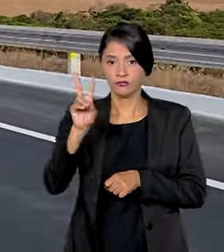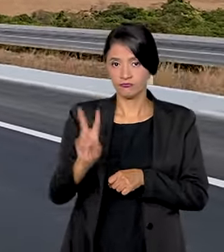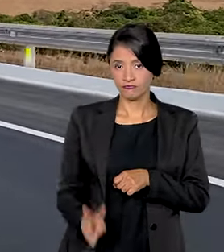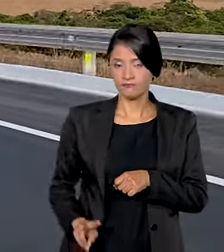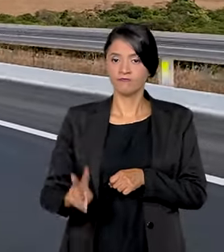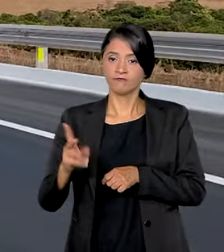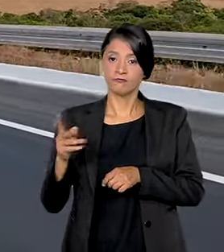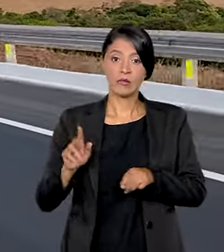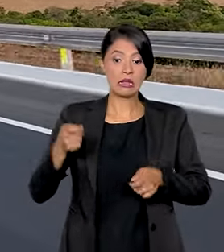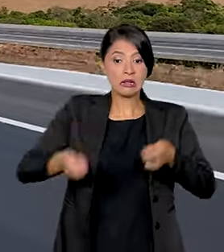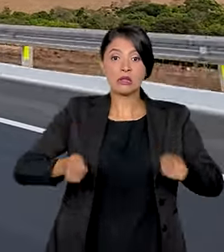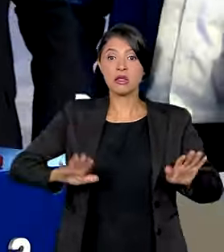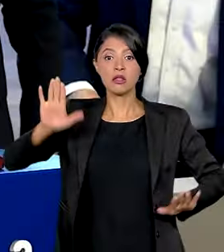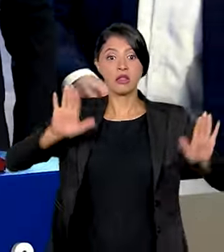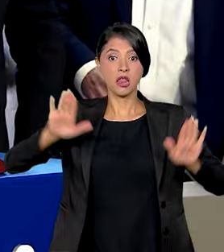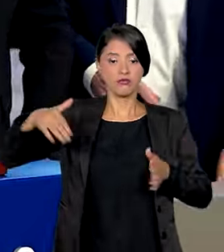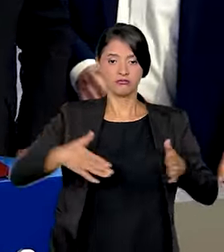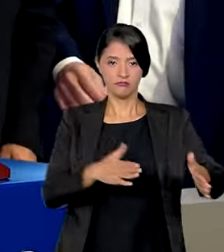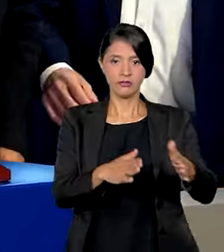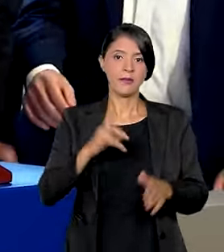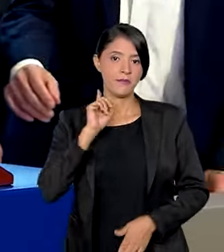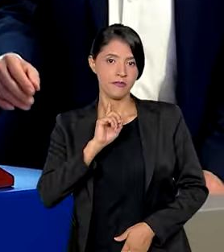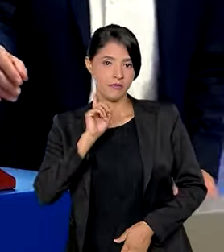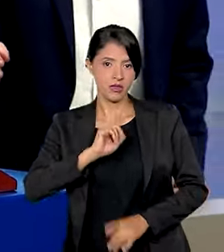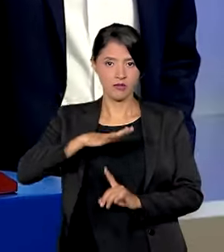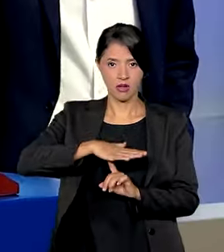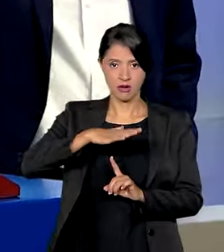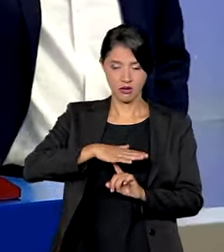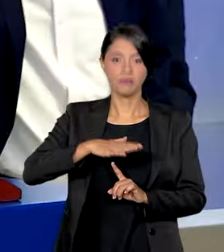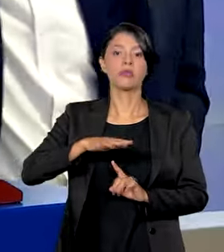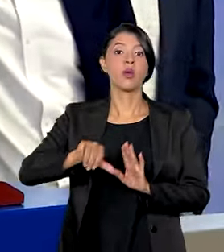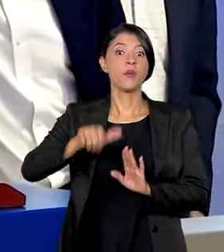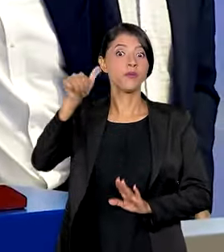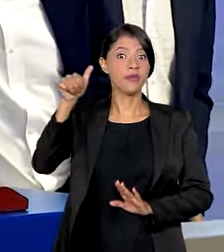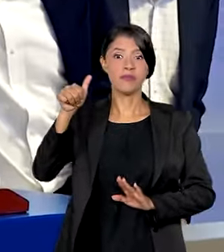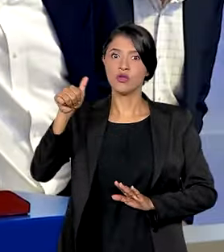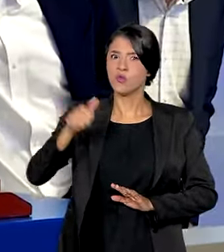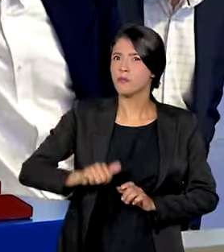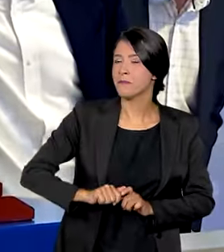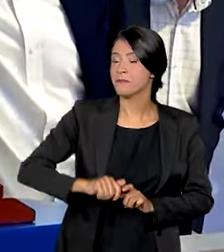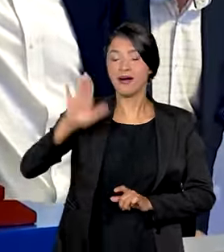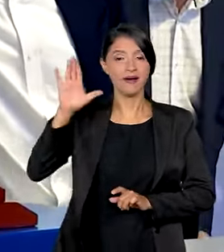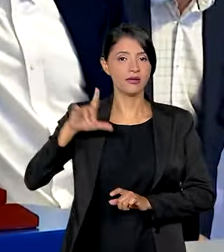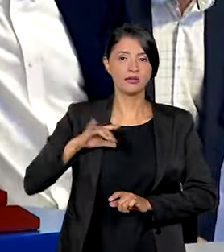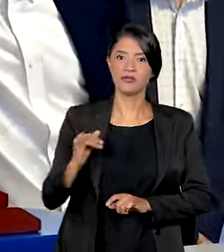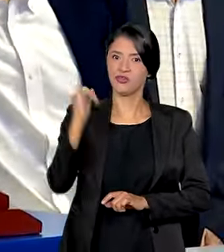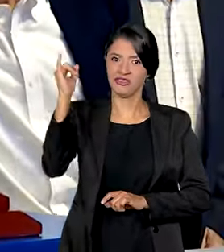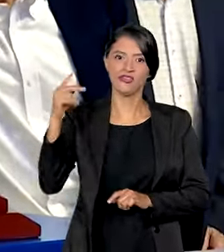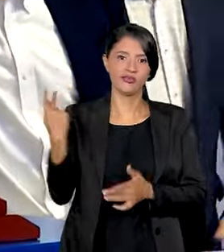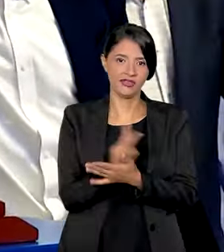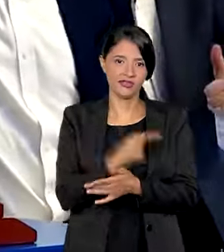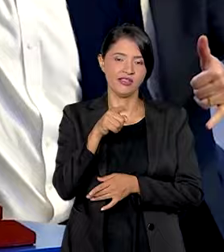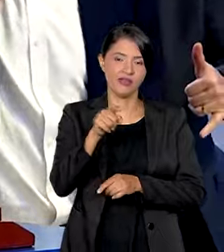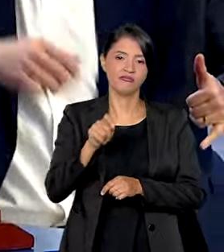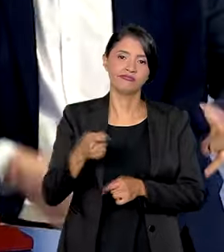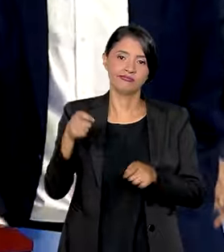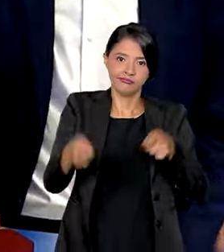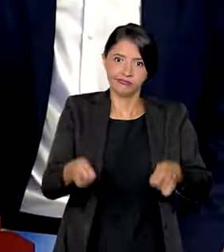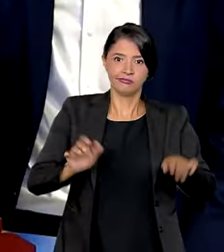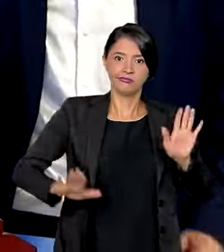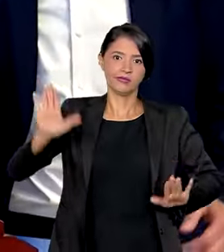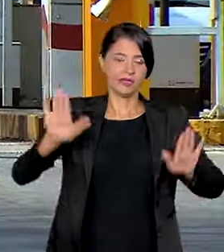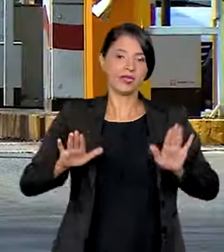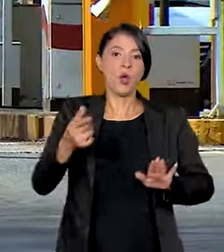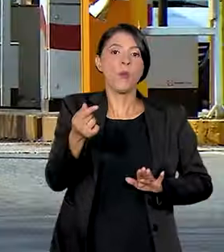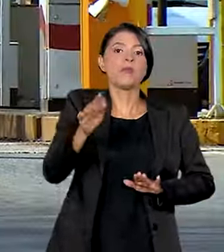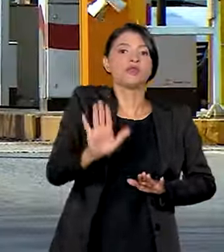realizou 4 leilões de rodovias em Minas Gerais e no Paraná. O primeiro e maior leilão rodoviário do ano, por exemplo,